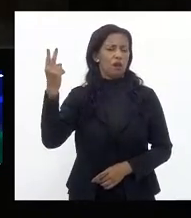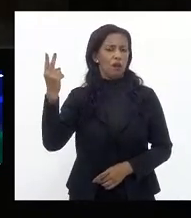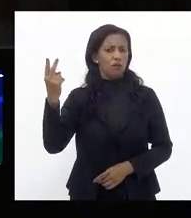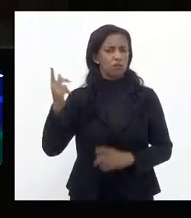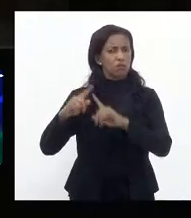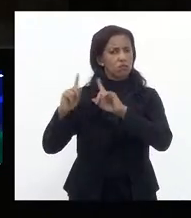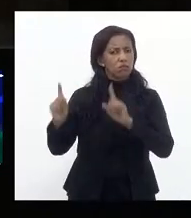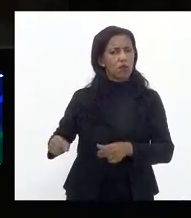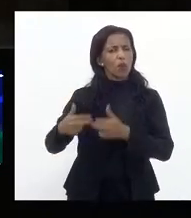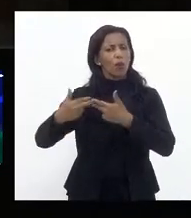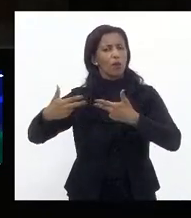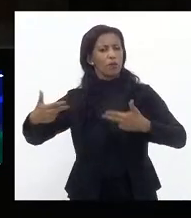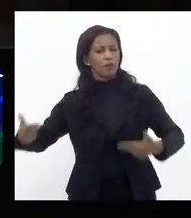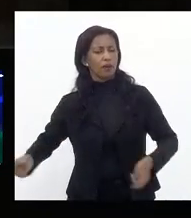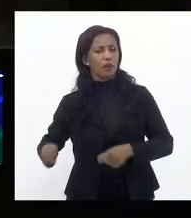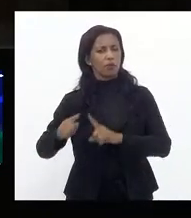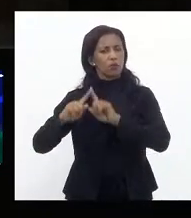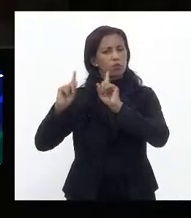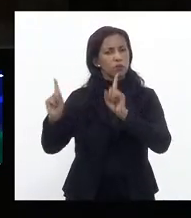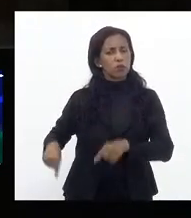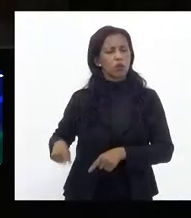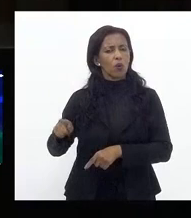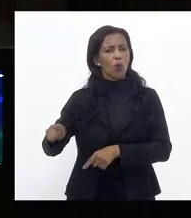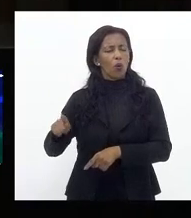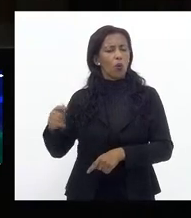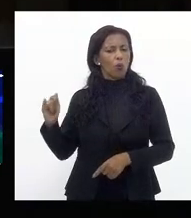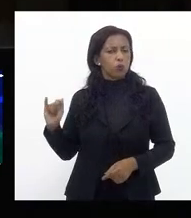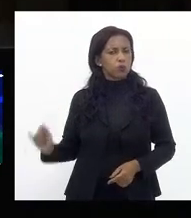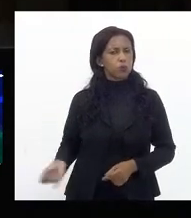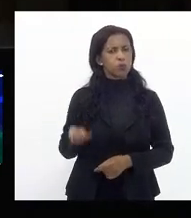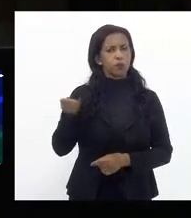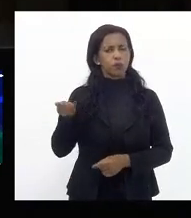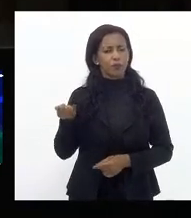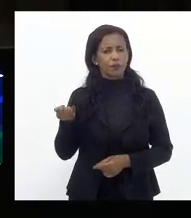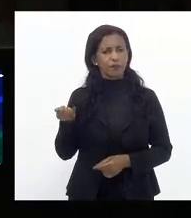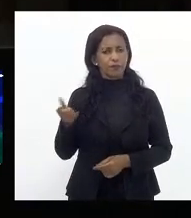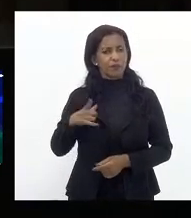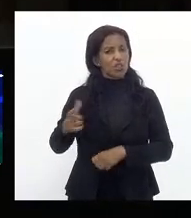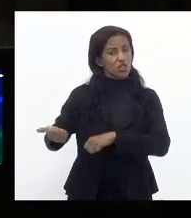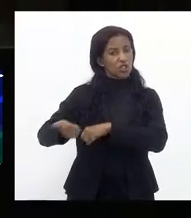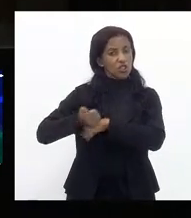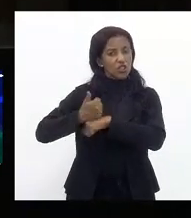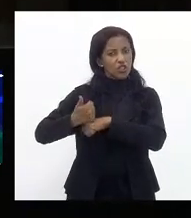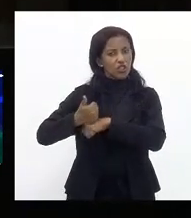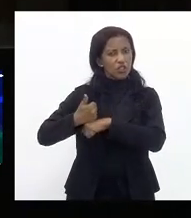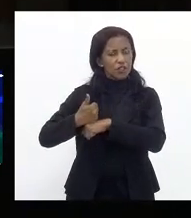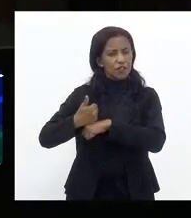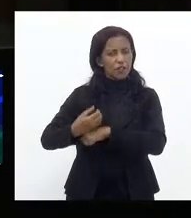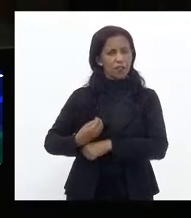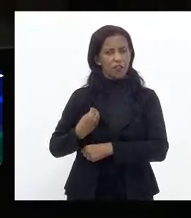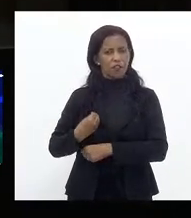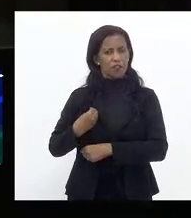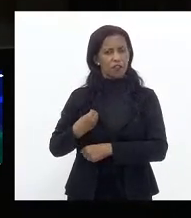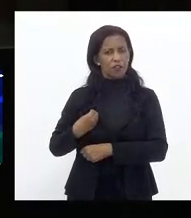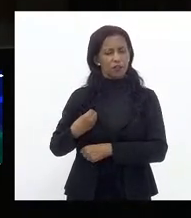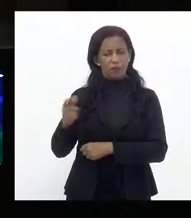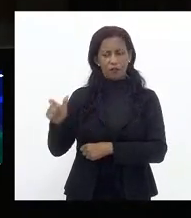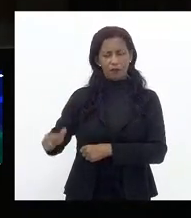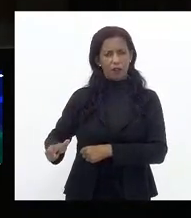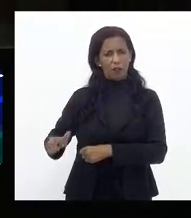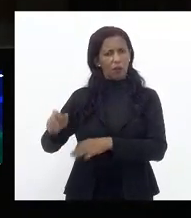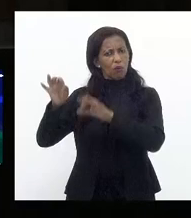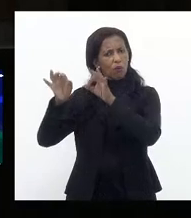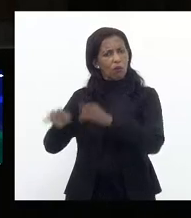servidor qualificado, o servidor com condições dignas de viver como servidor e